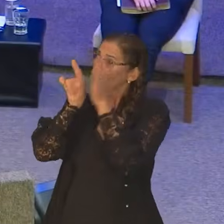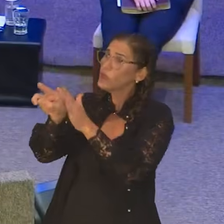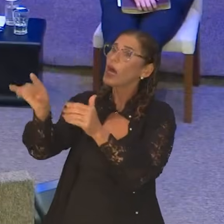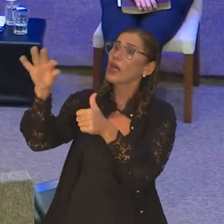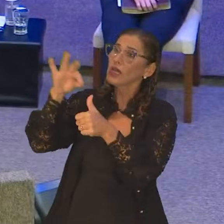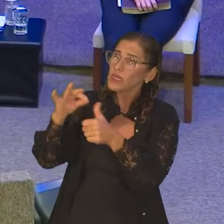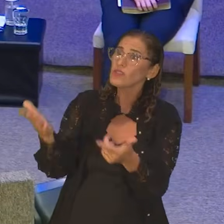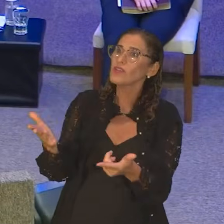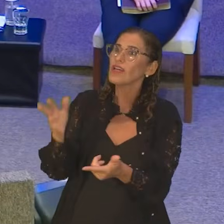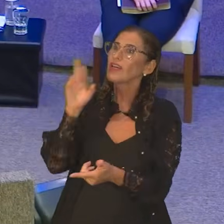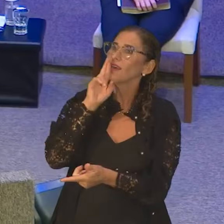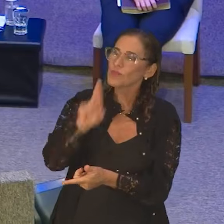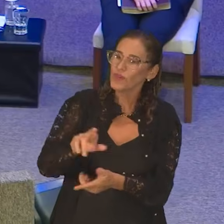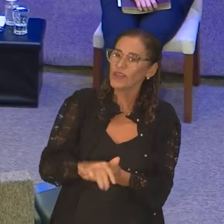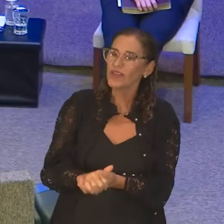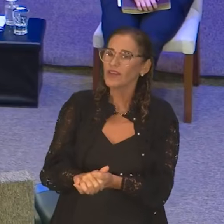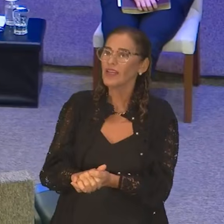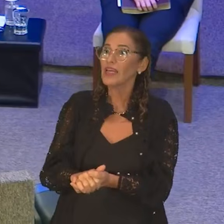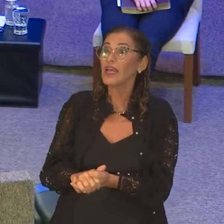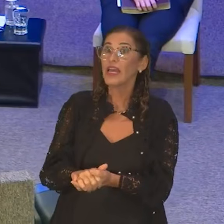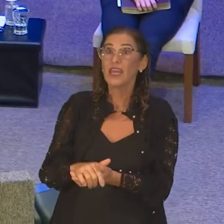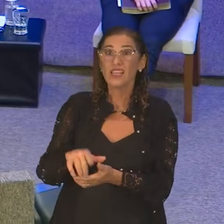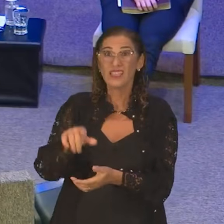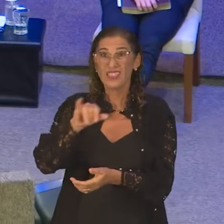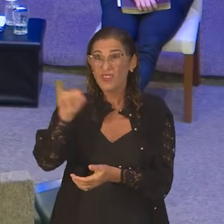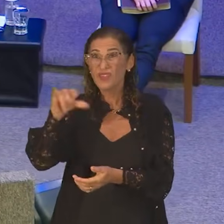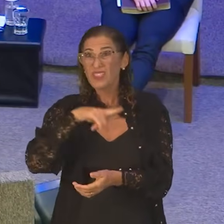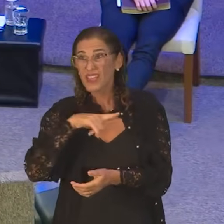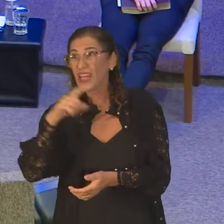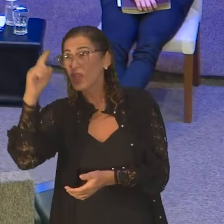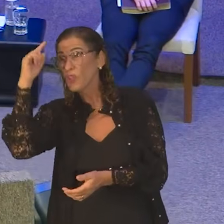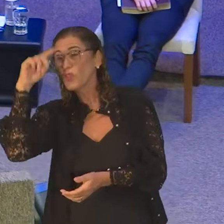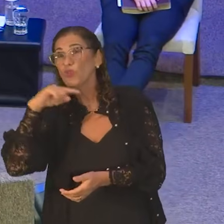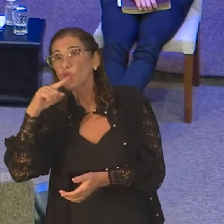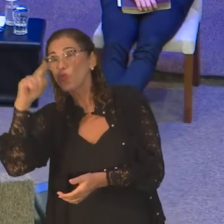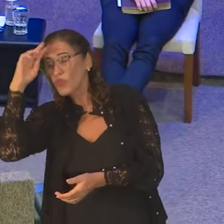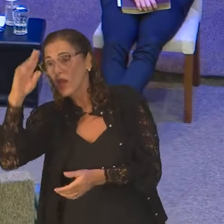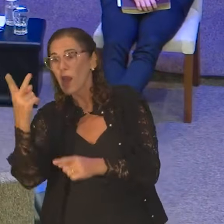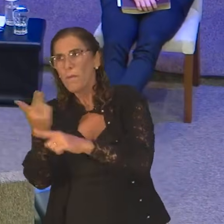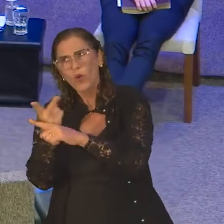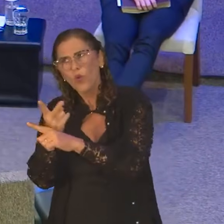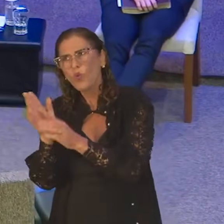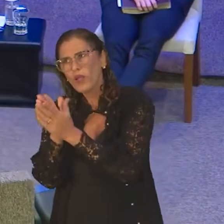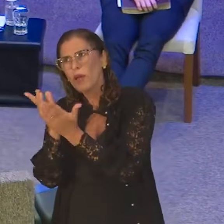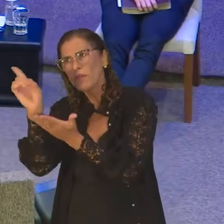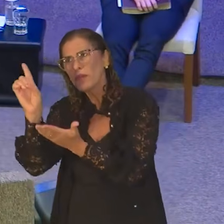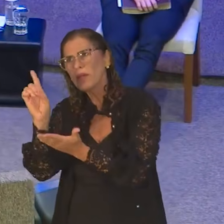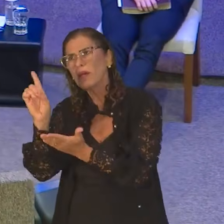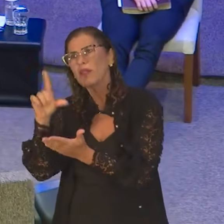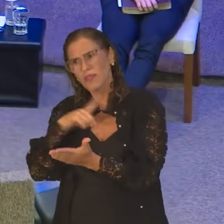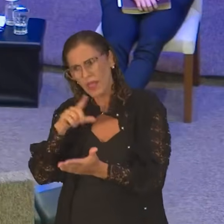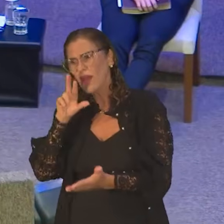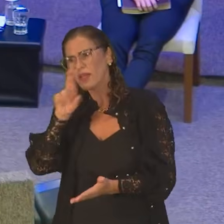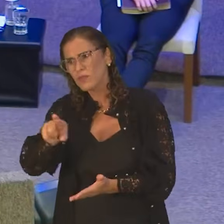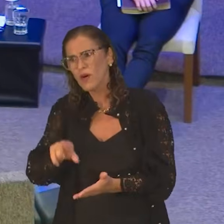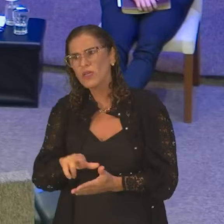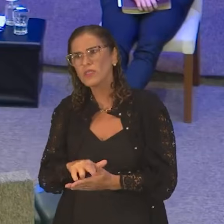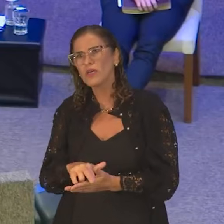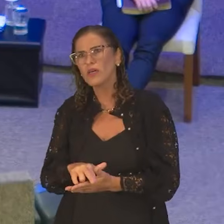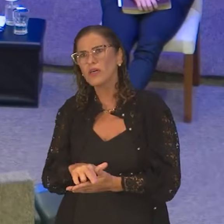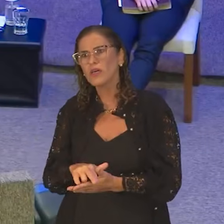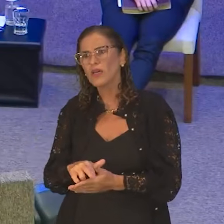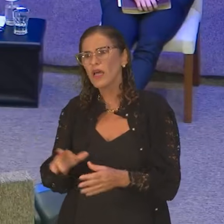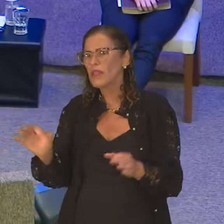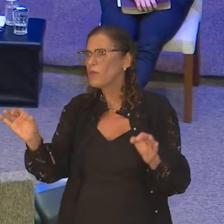Cristo, e Ele respondeu. E essa dúvida que você tem, busca na Bíblia, você acha a resposta. Porque depois de que